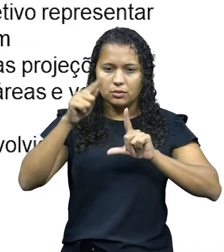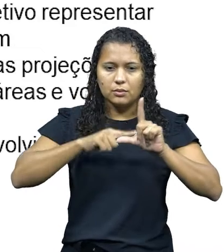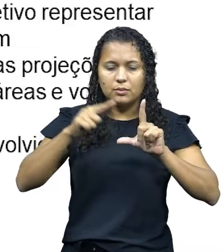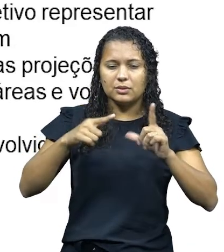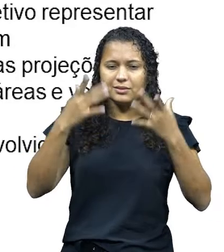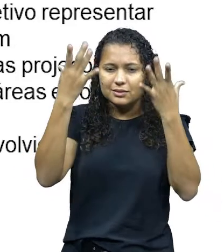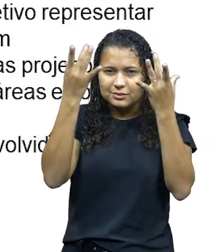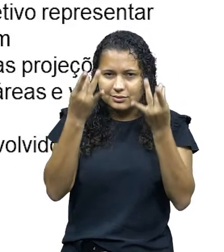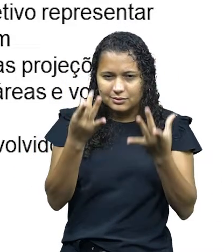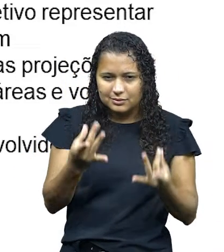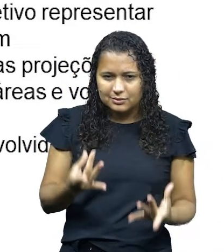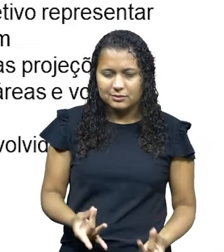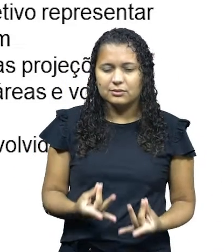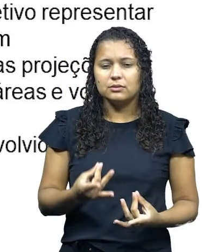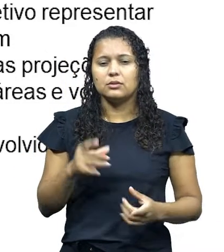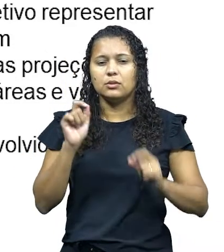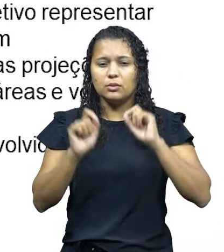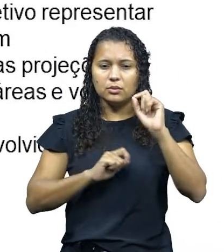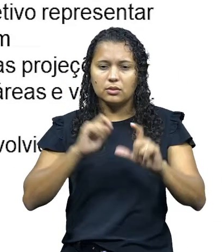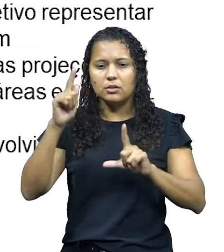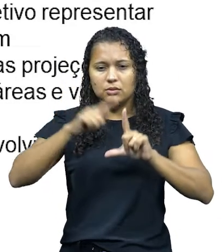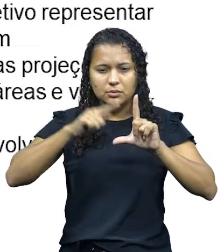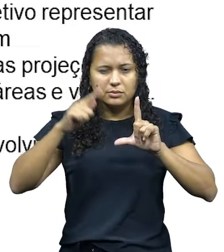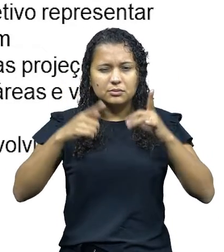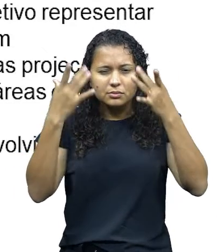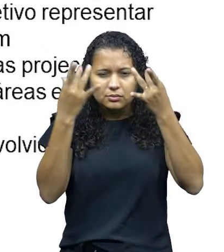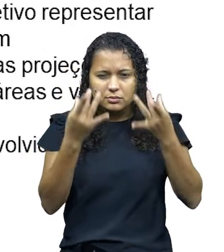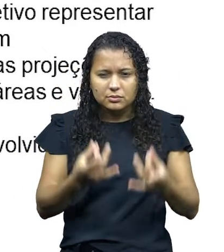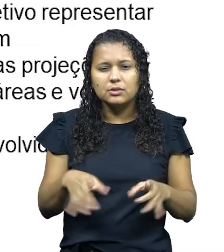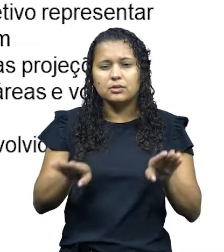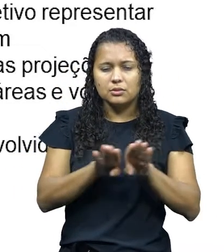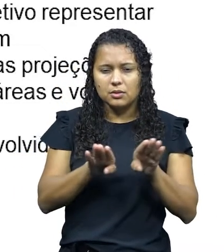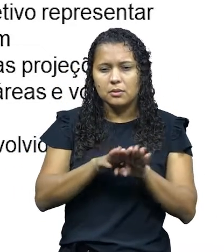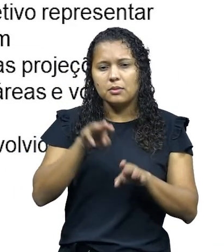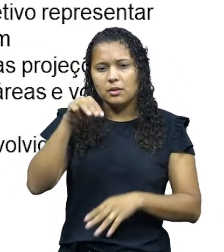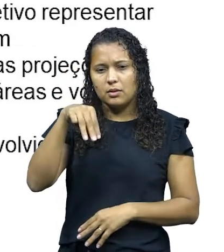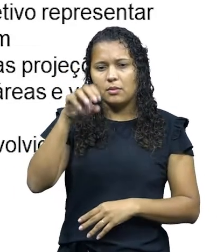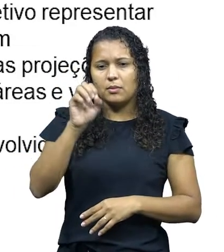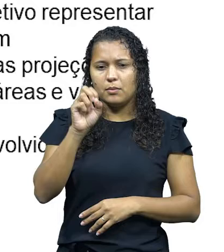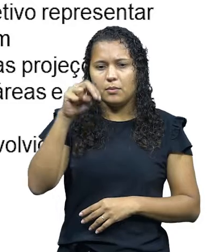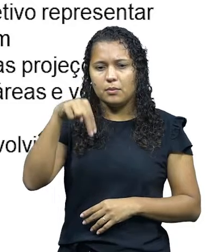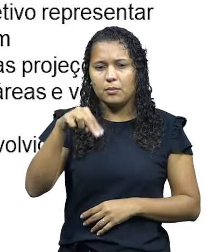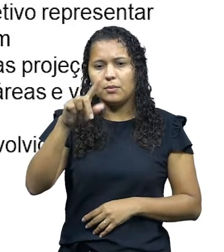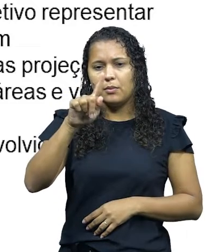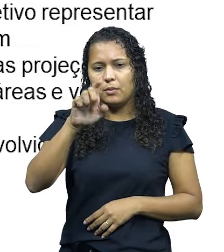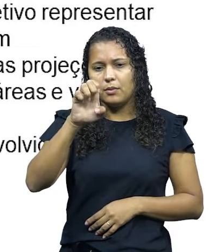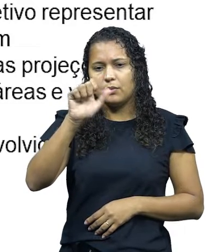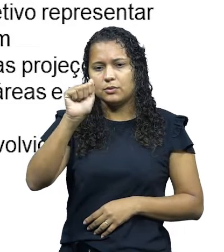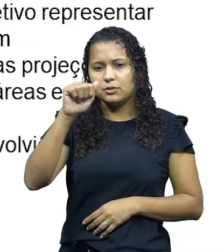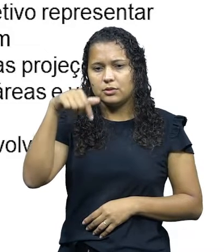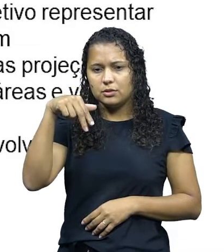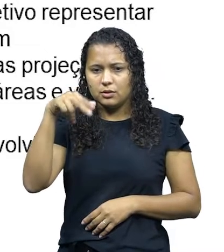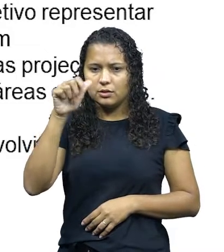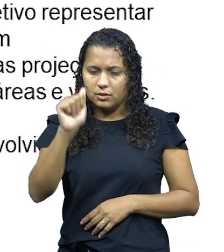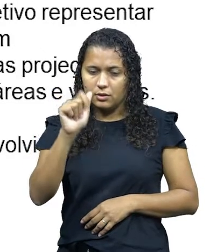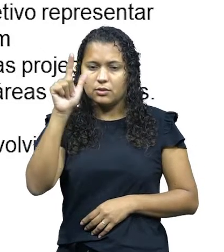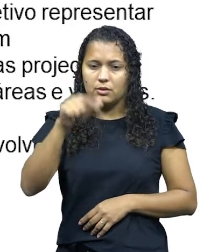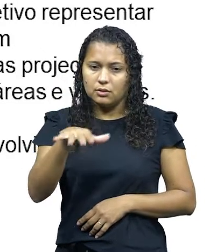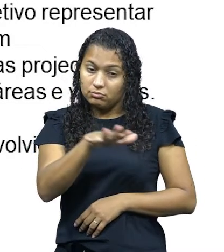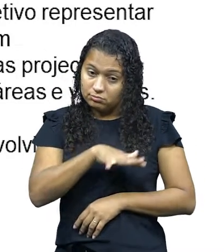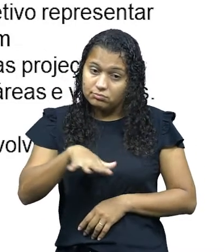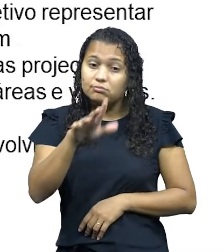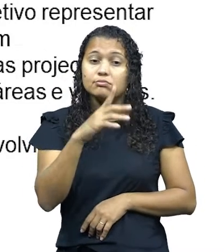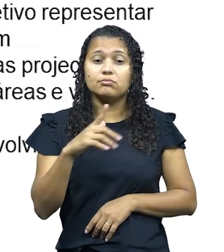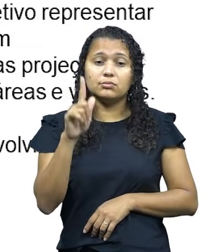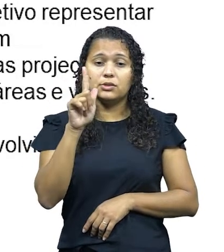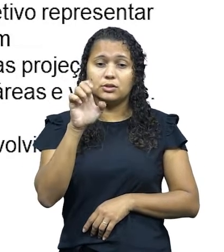geometria descritiva. A geometria descritiva, ela também é conhecida como geometria mongeana. Ela é um